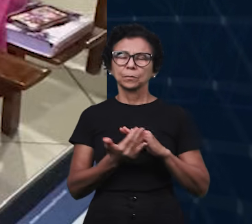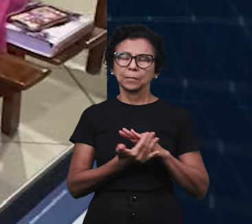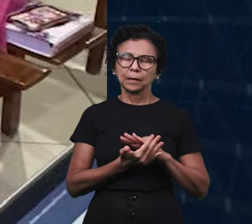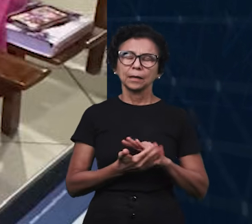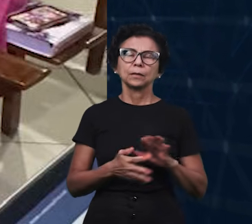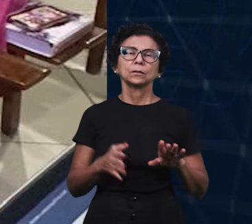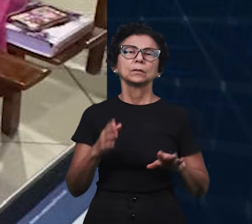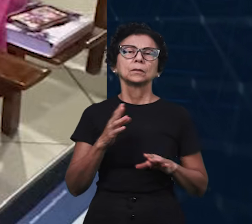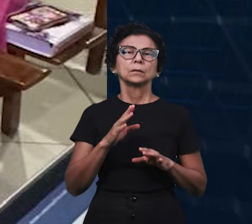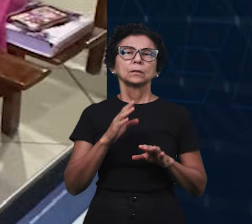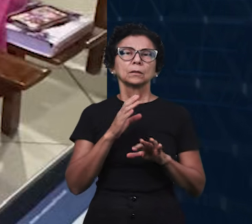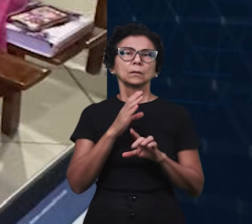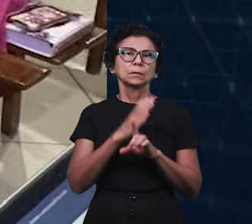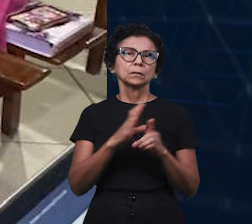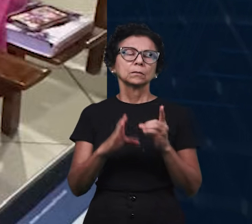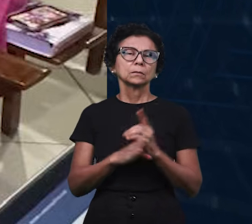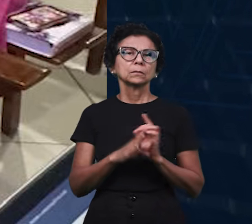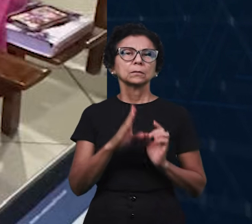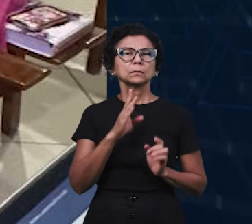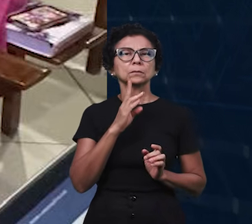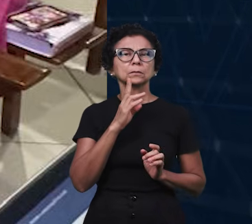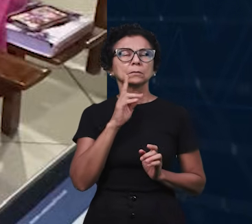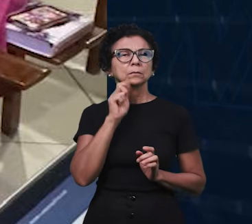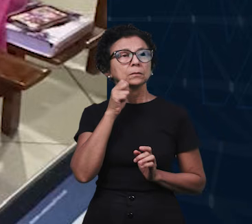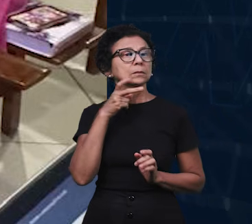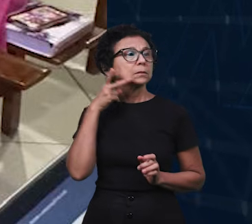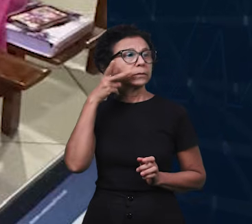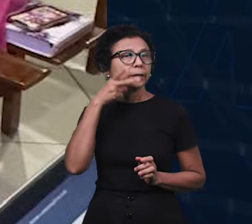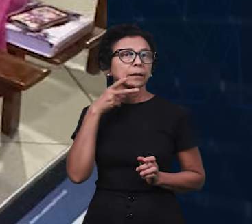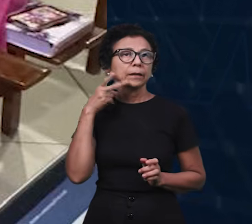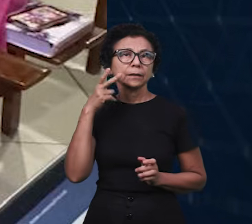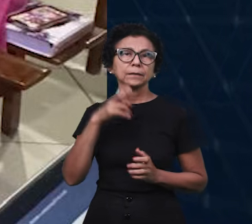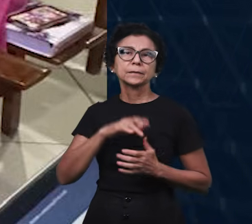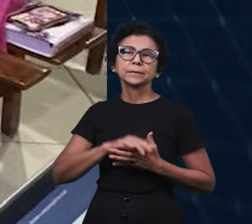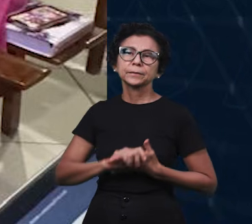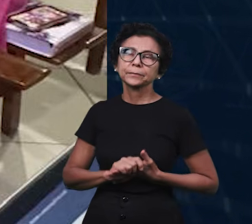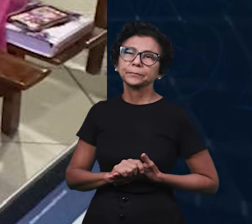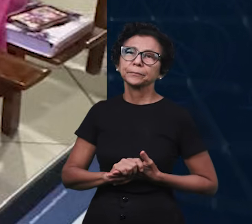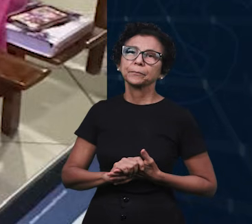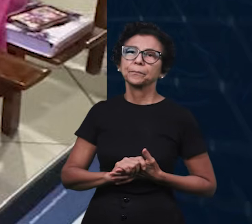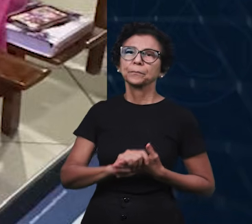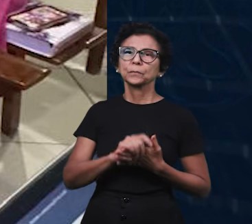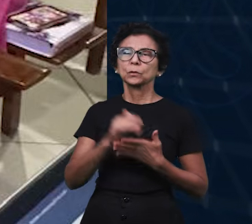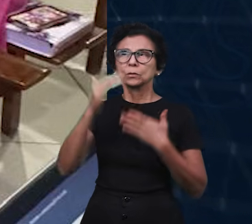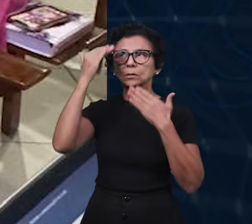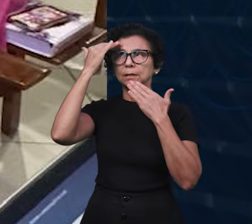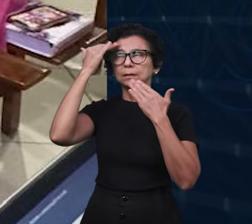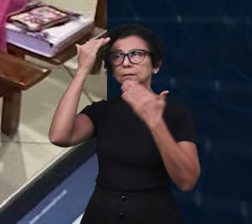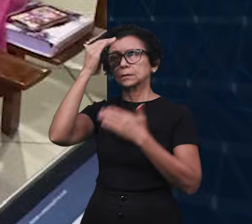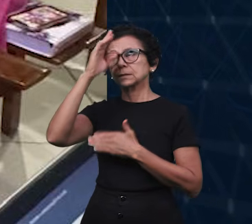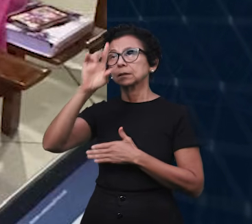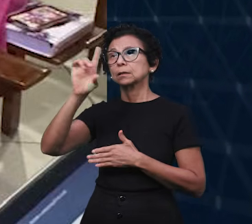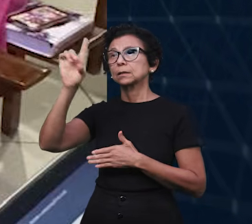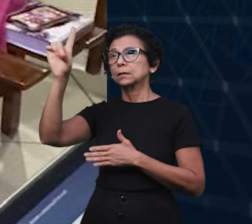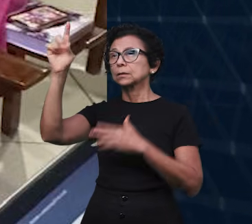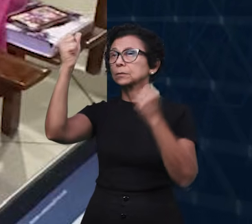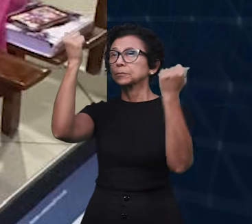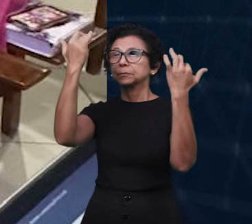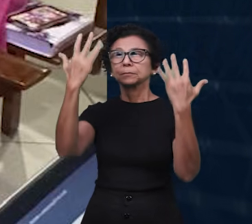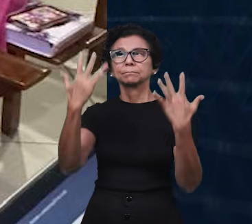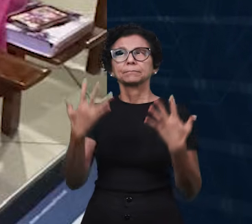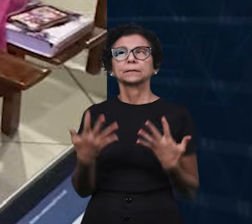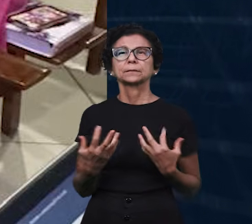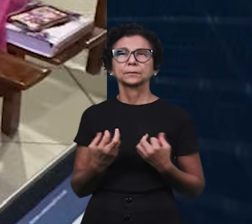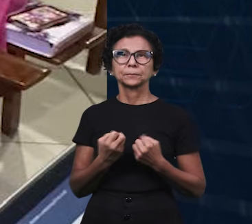2, aconteceu um culto de ceia, marcado pela glorificação dos irmãos ao Senhor por